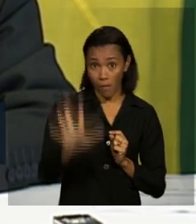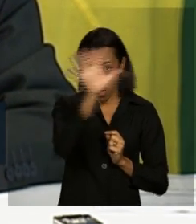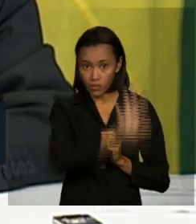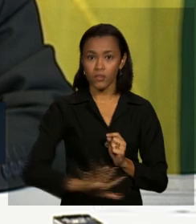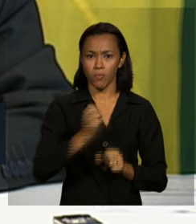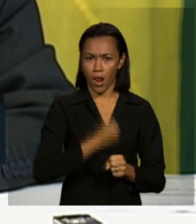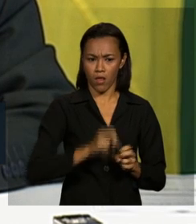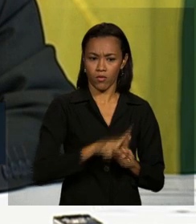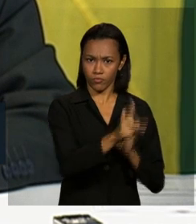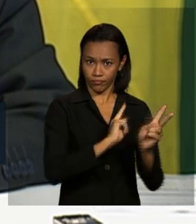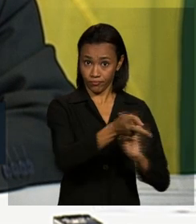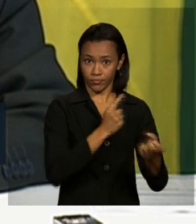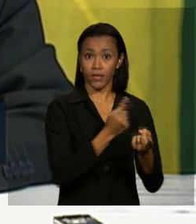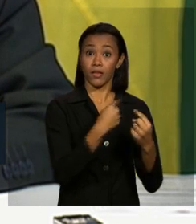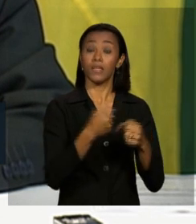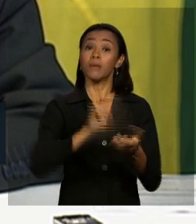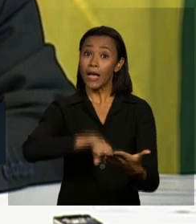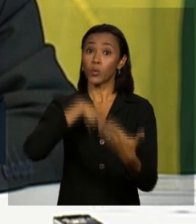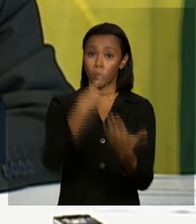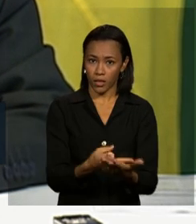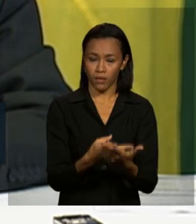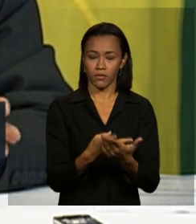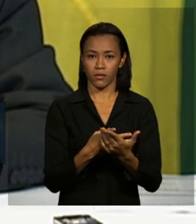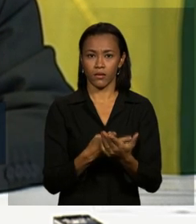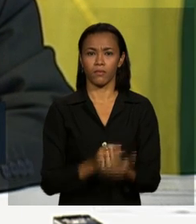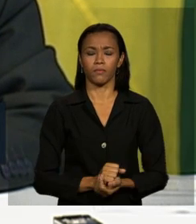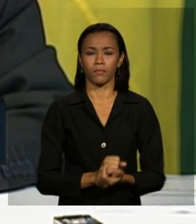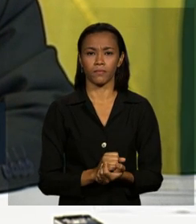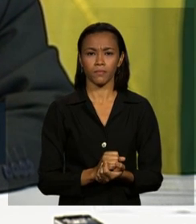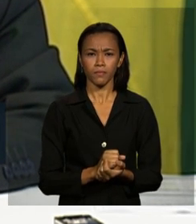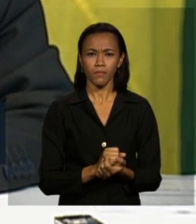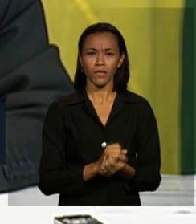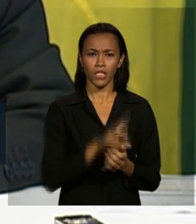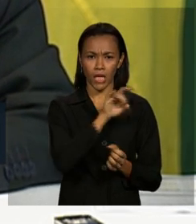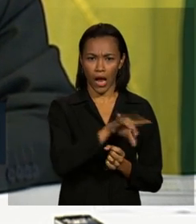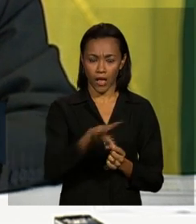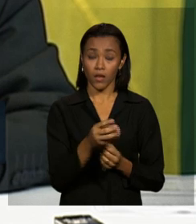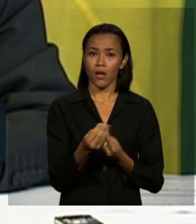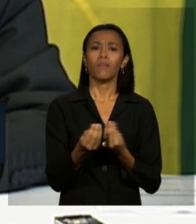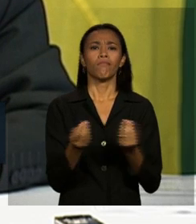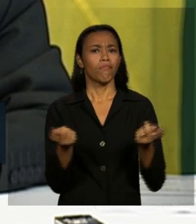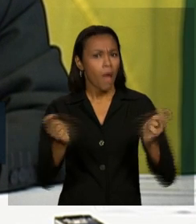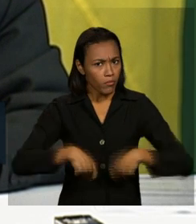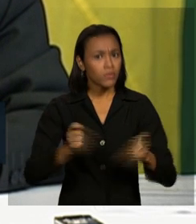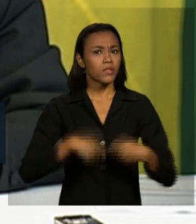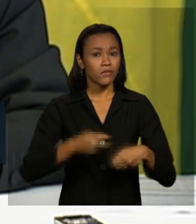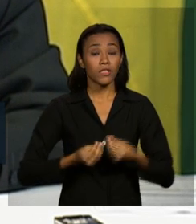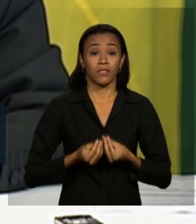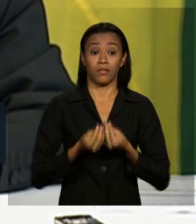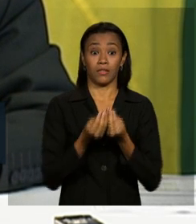partir da duplicação dos seus respectivos segmentos terão condição de